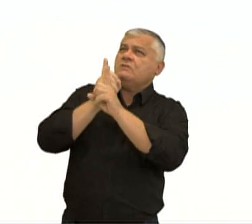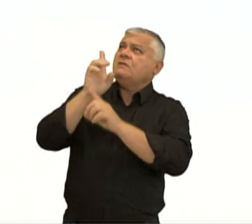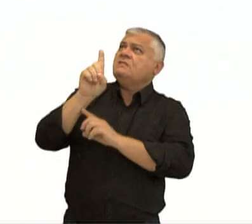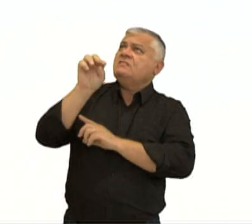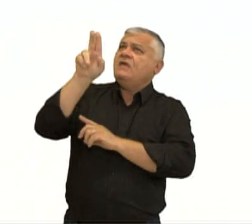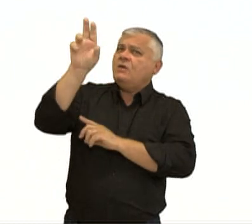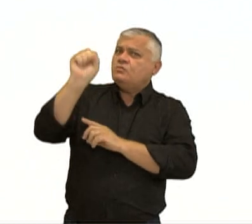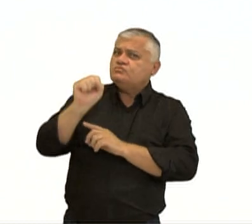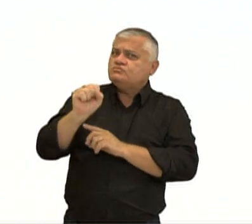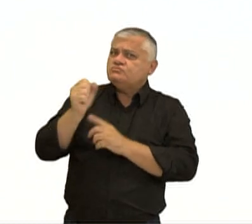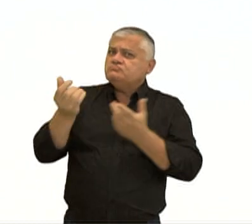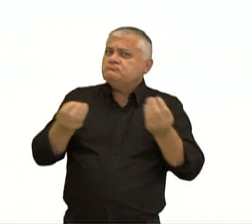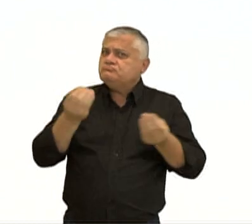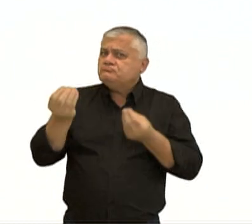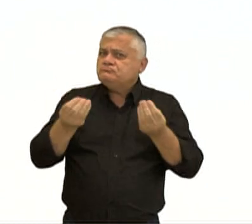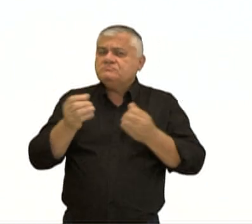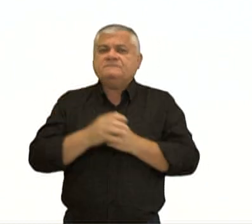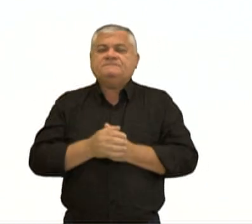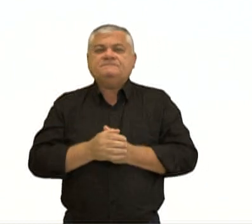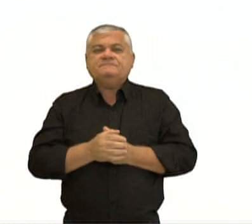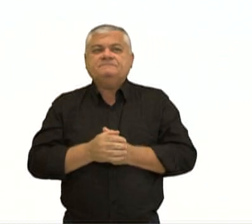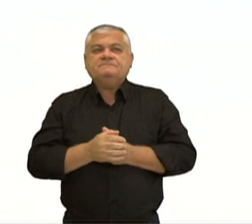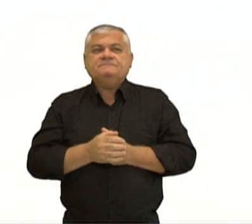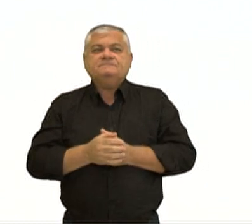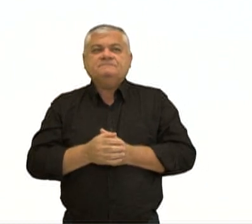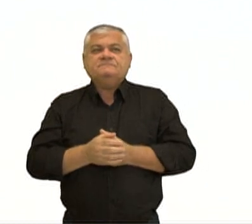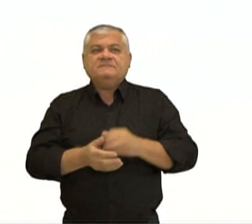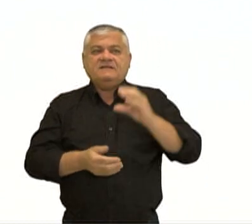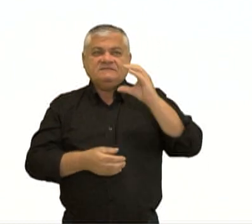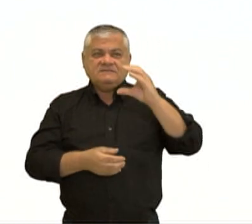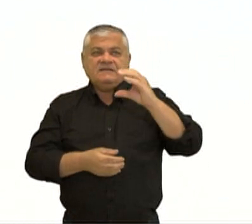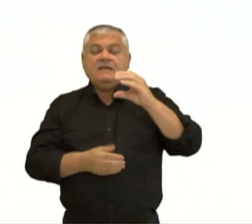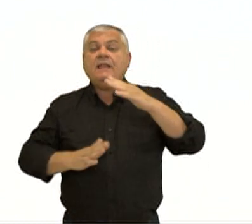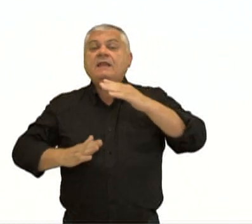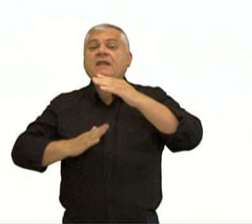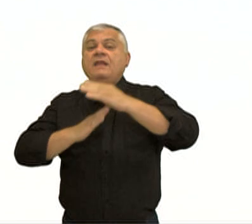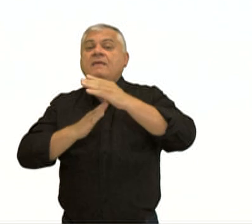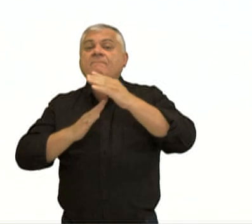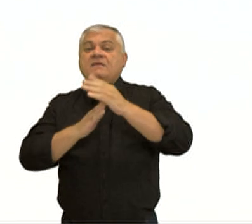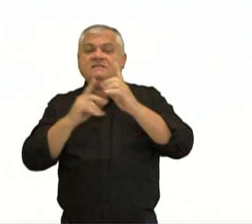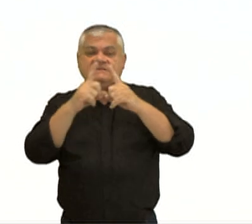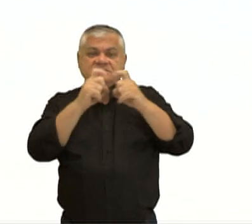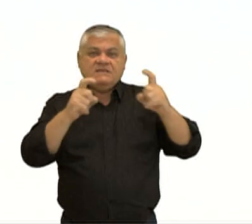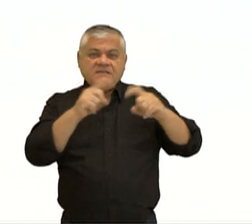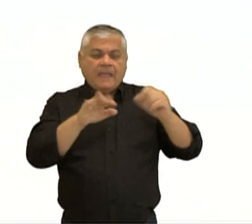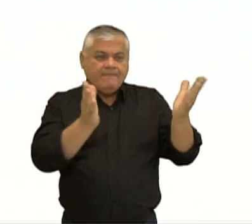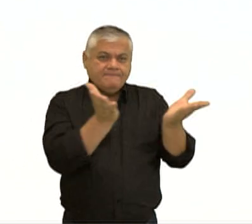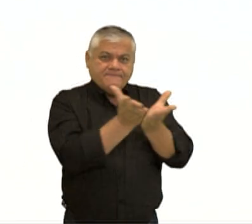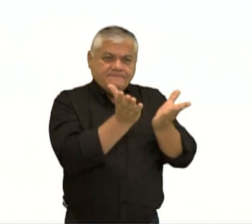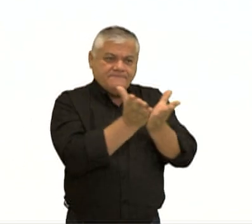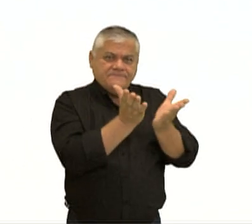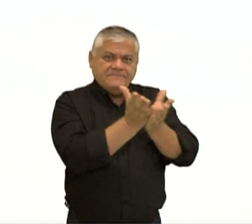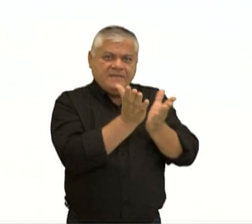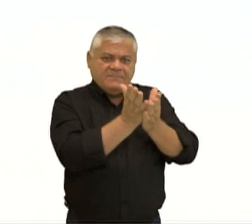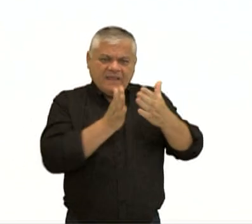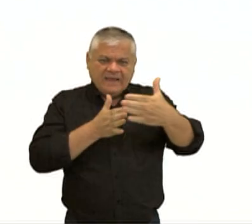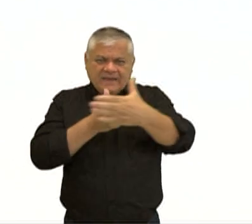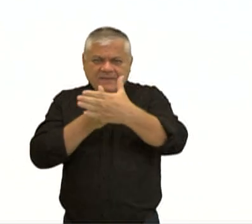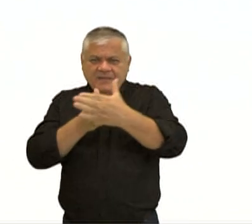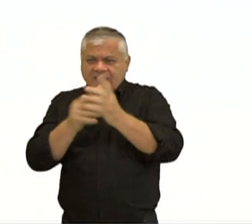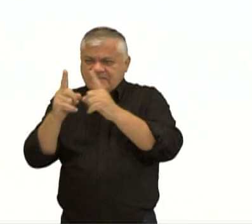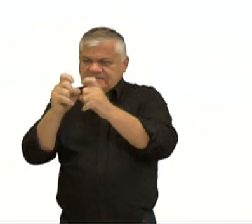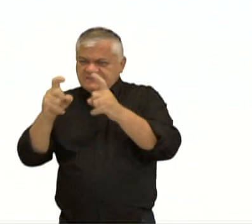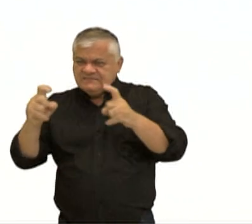São contradições aí, pessoal? A limitação da ciência pelos princípios bíblicos? Limitação de